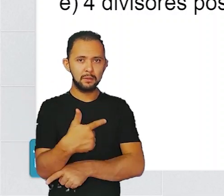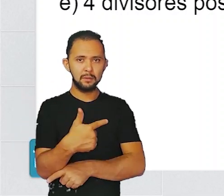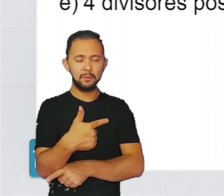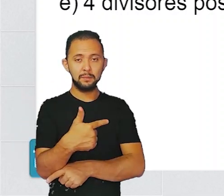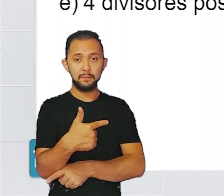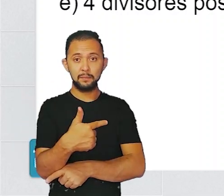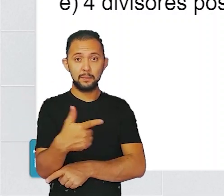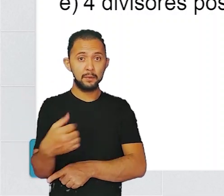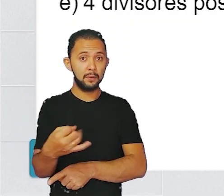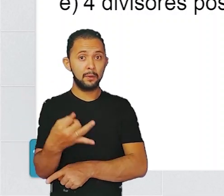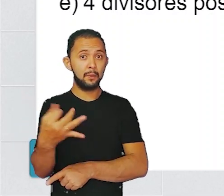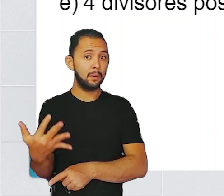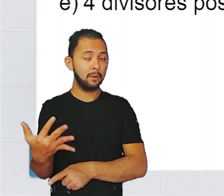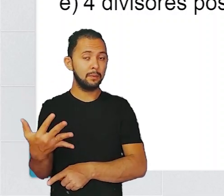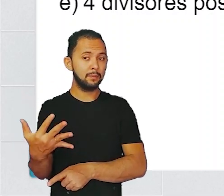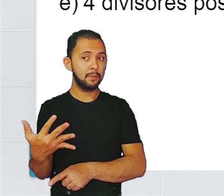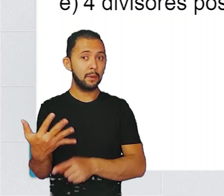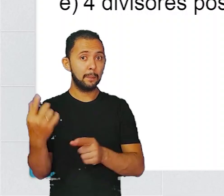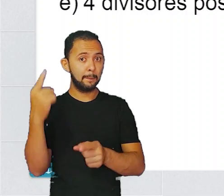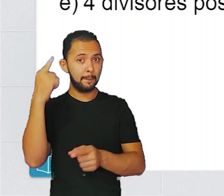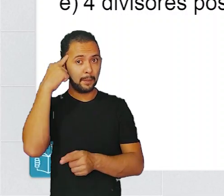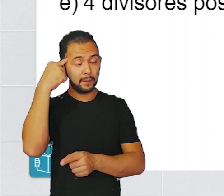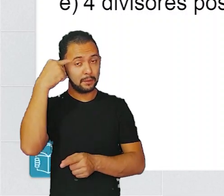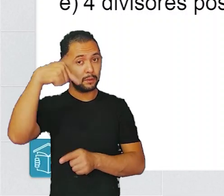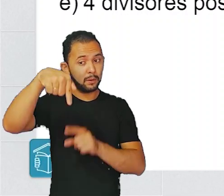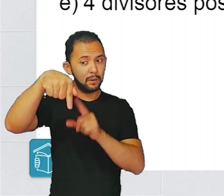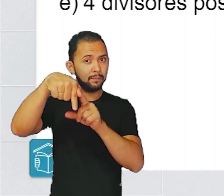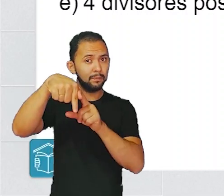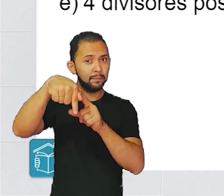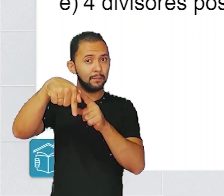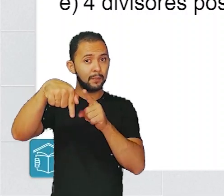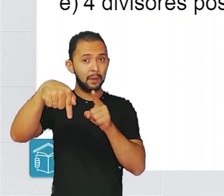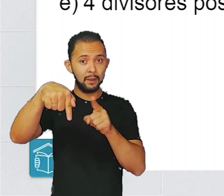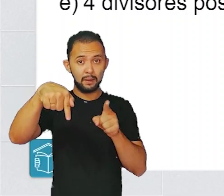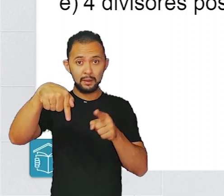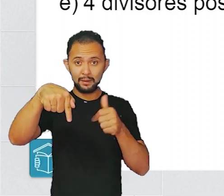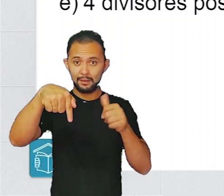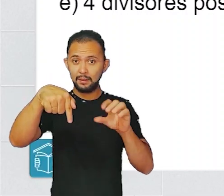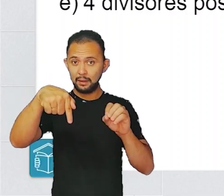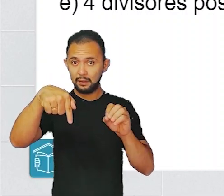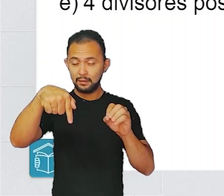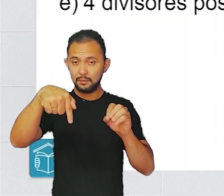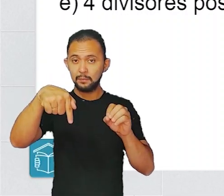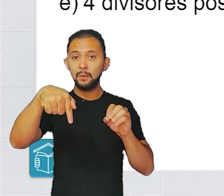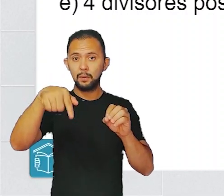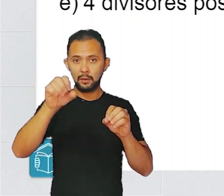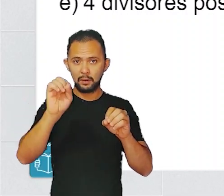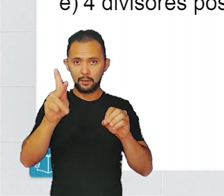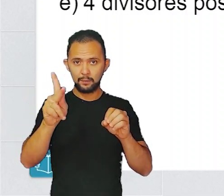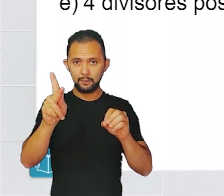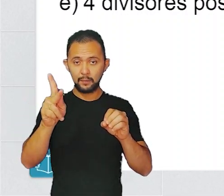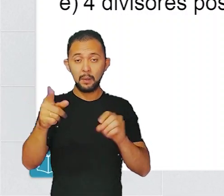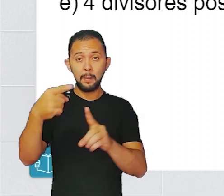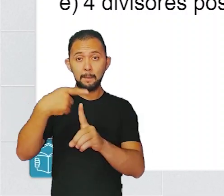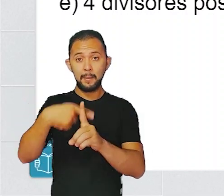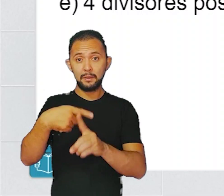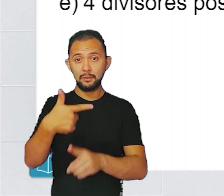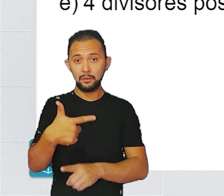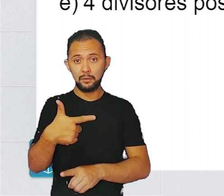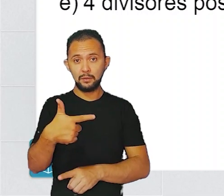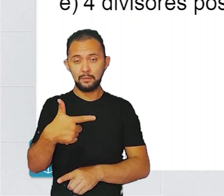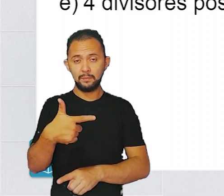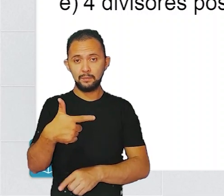a gente descobriu que Q é 10. Então, ó, bem tranquilo, né? Q mais 2 é igual a 10 mais